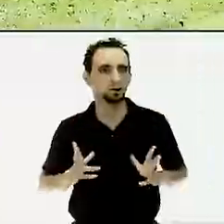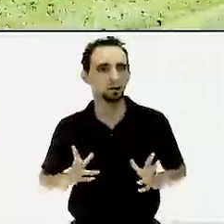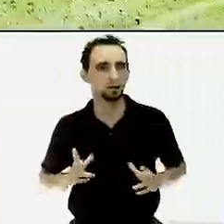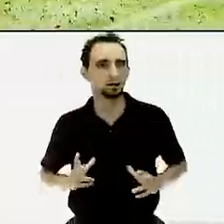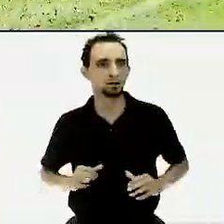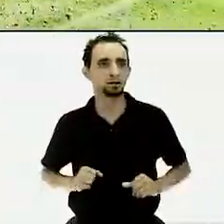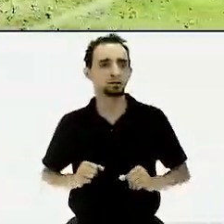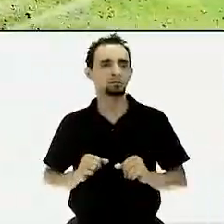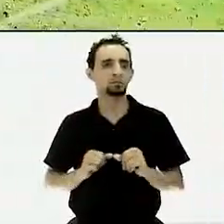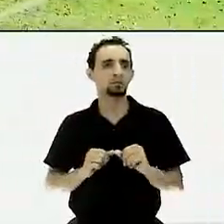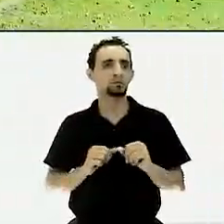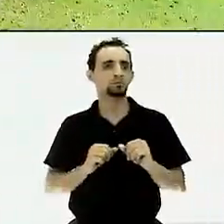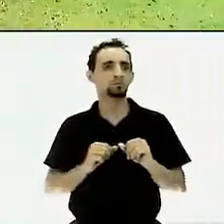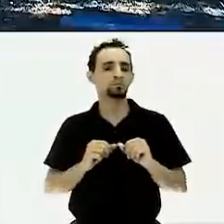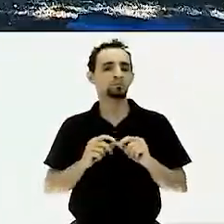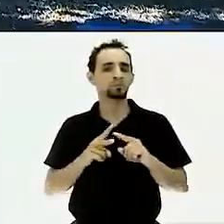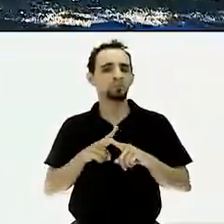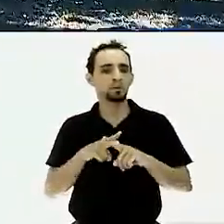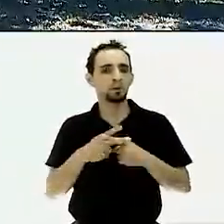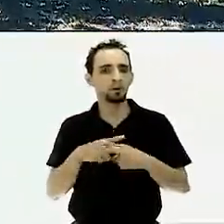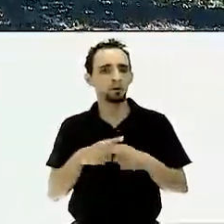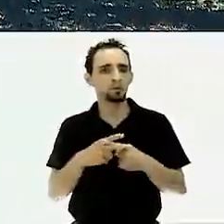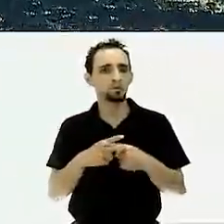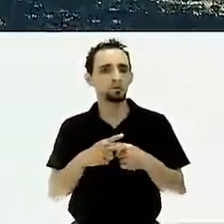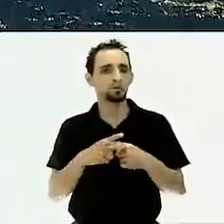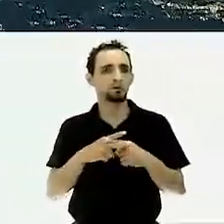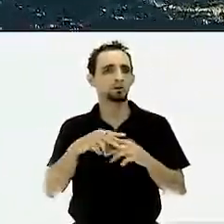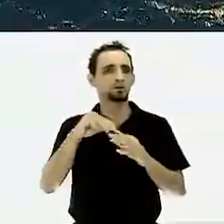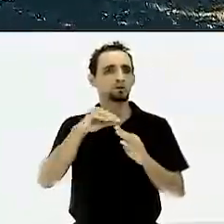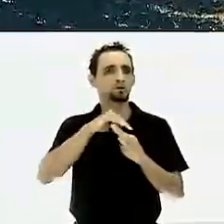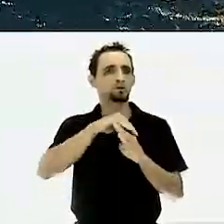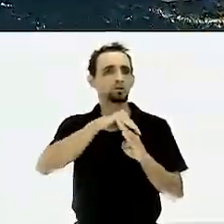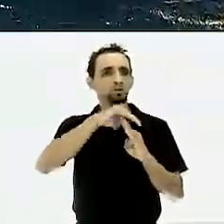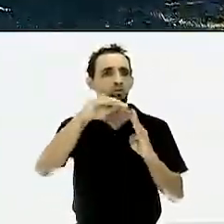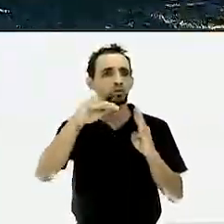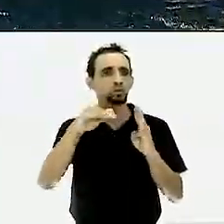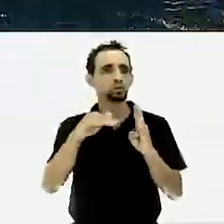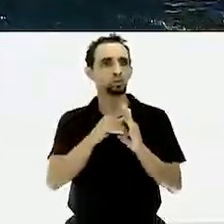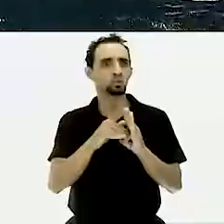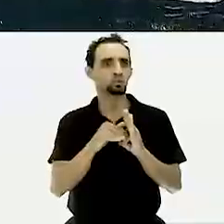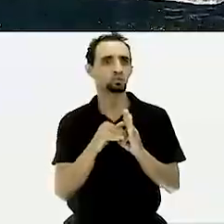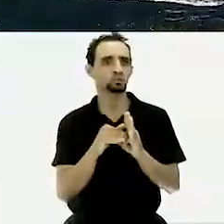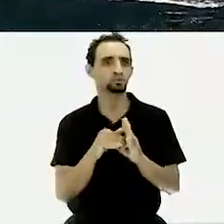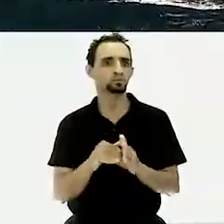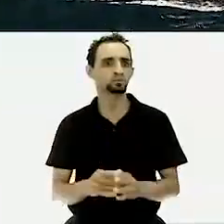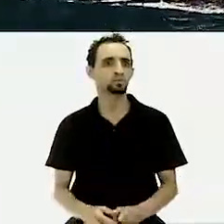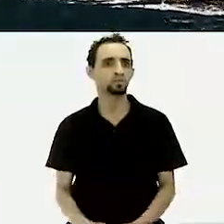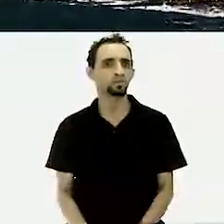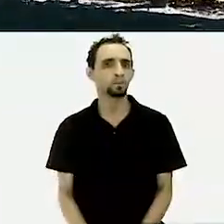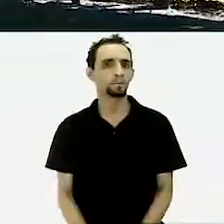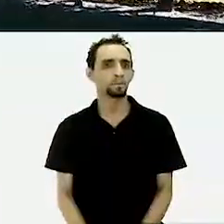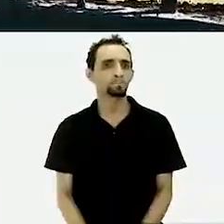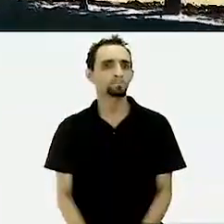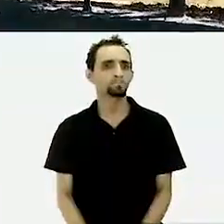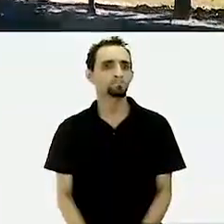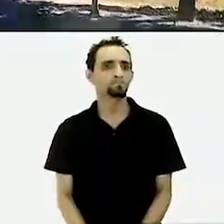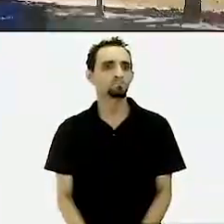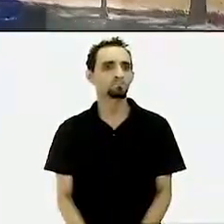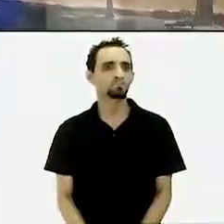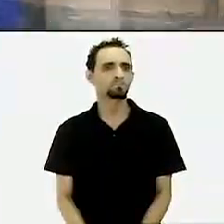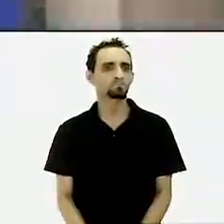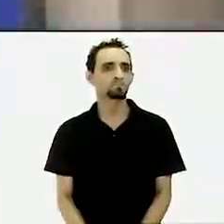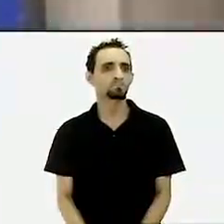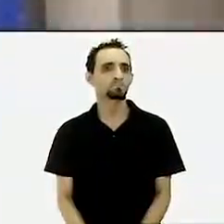não. Mas Rubinho, novamente, parabéns, parabenizo pelo ótimo trabalho que você vem fazendo e a turma do esporte também.